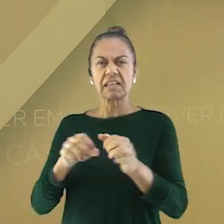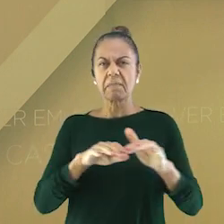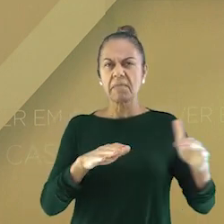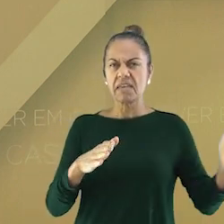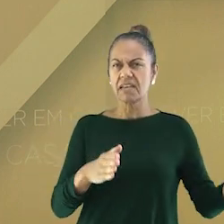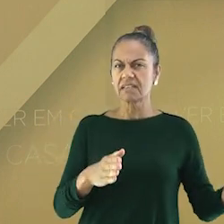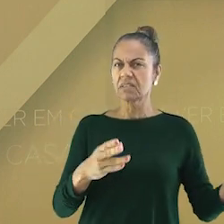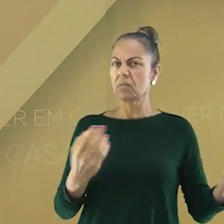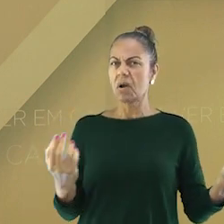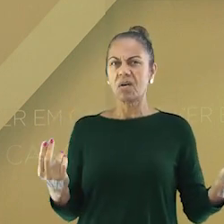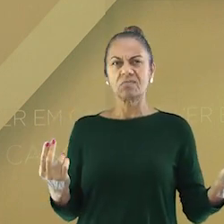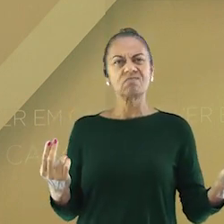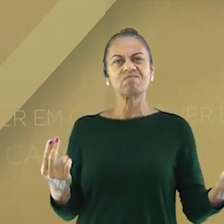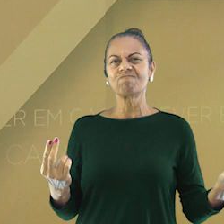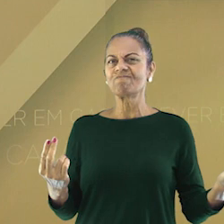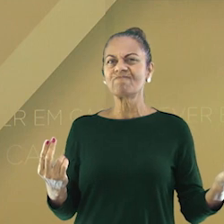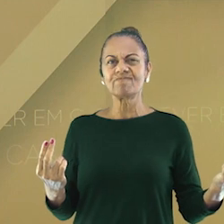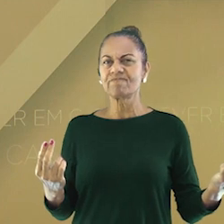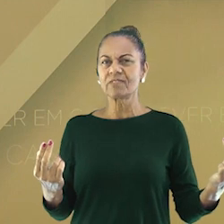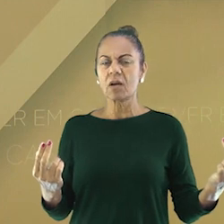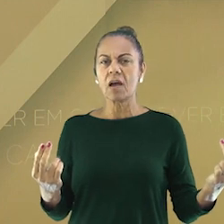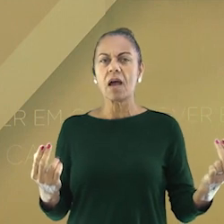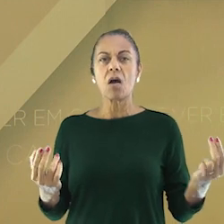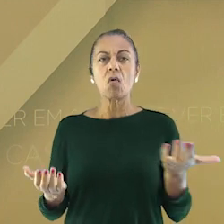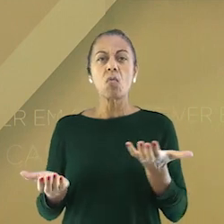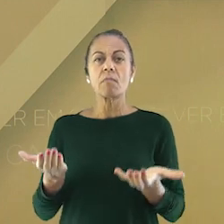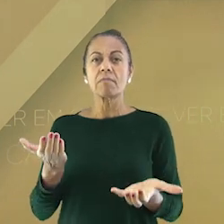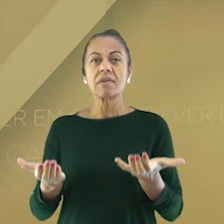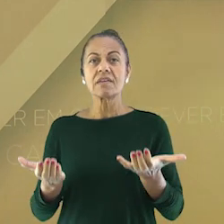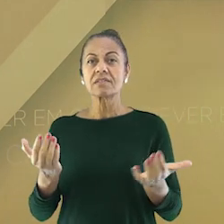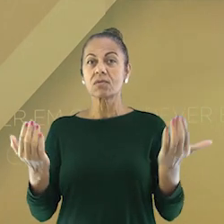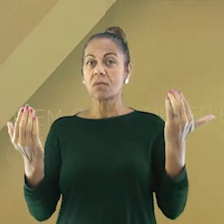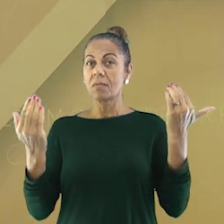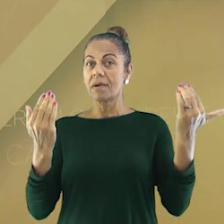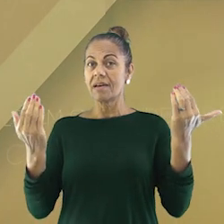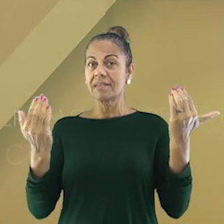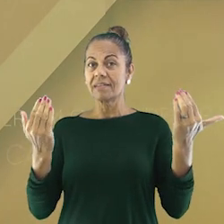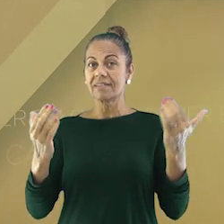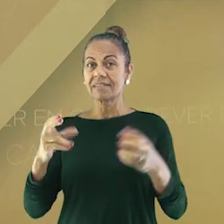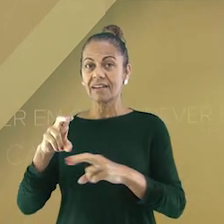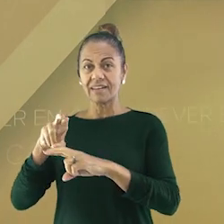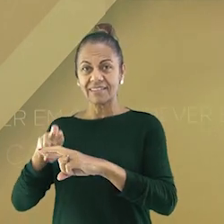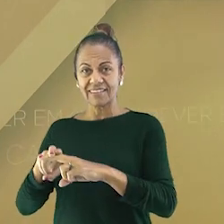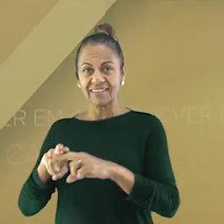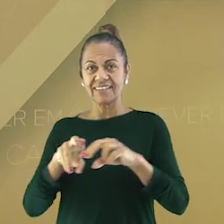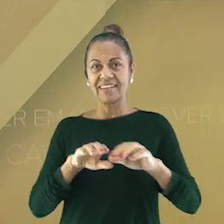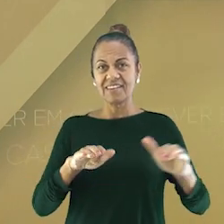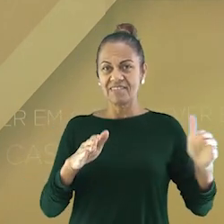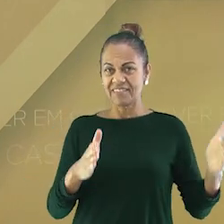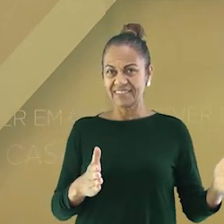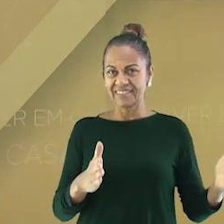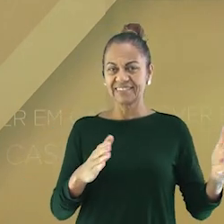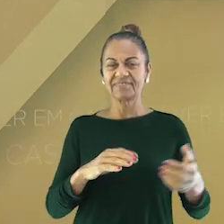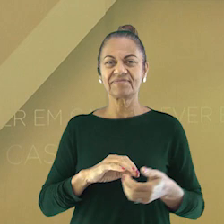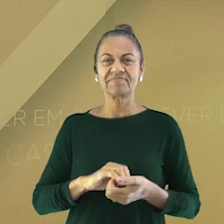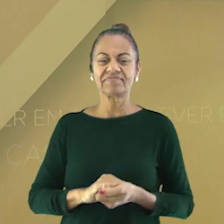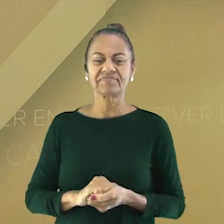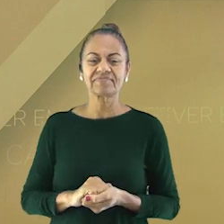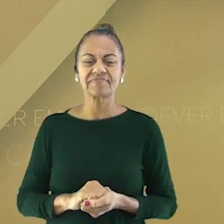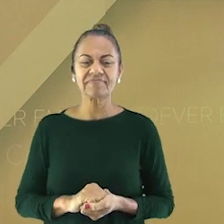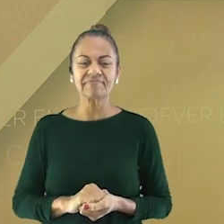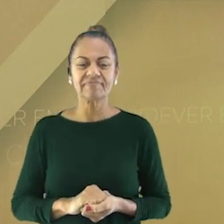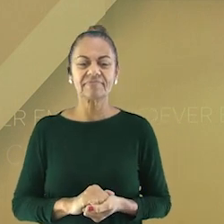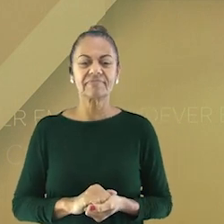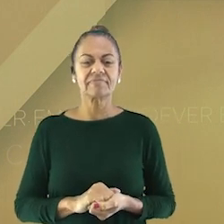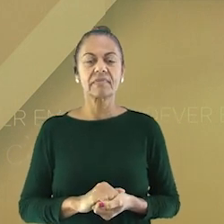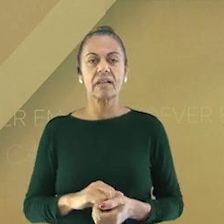Esta cadeira não é tão pesada quanto aquela mesa. Comparamos o peso entre uma cadeira e uma mesa, usando as